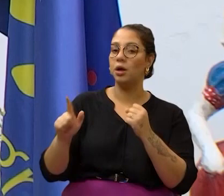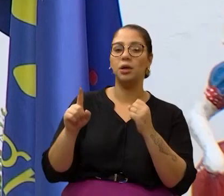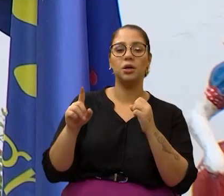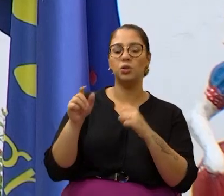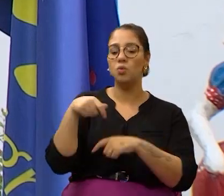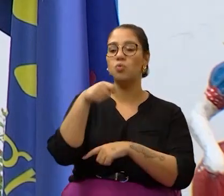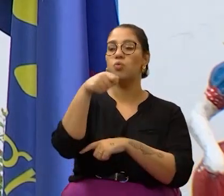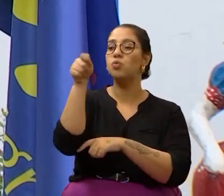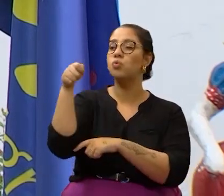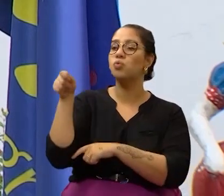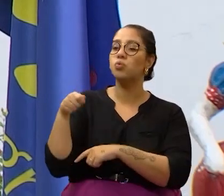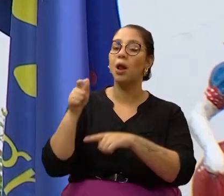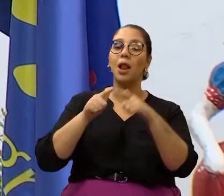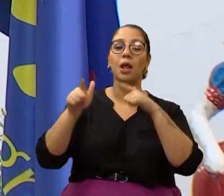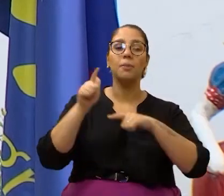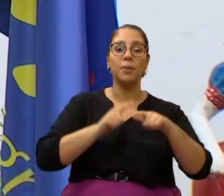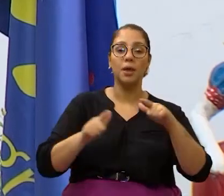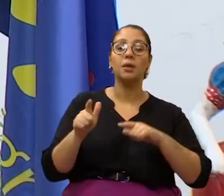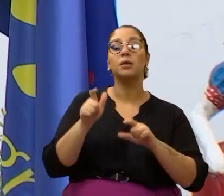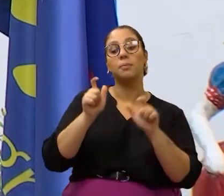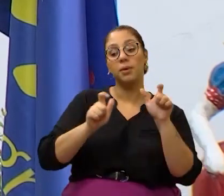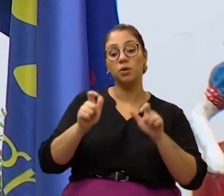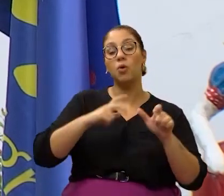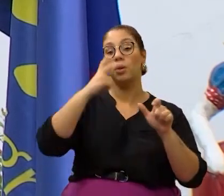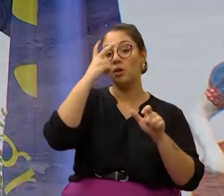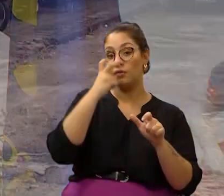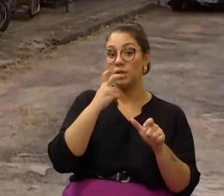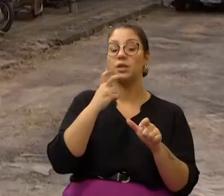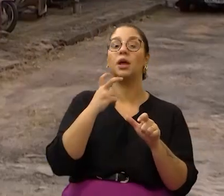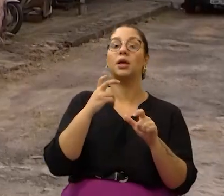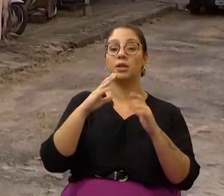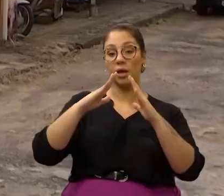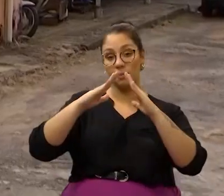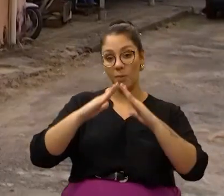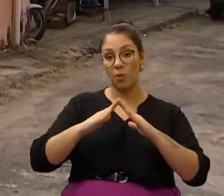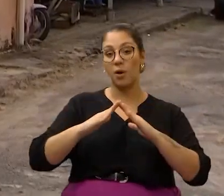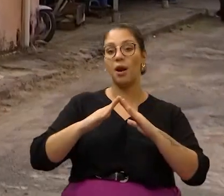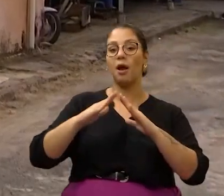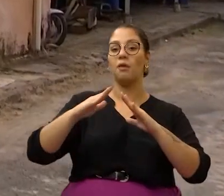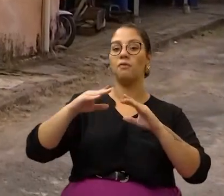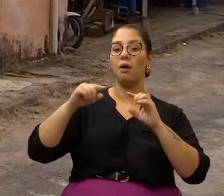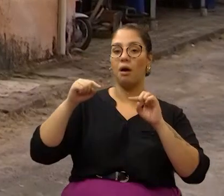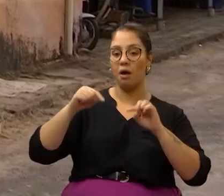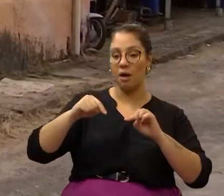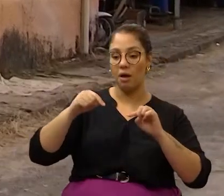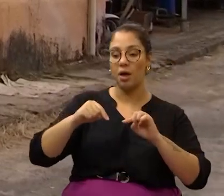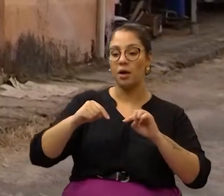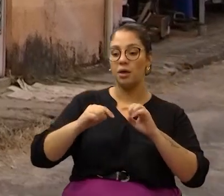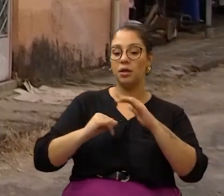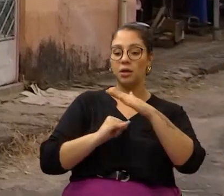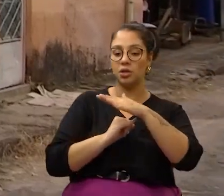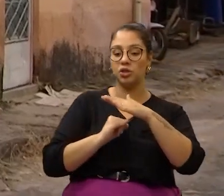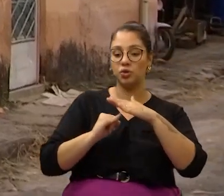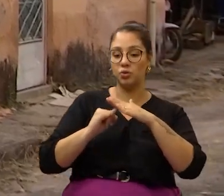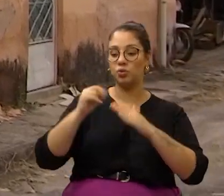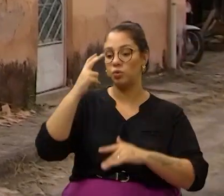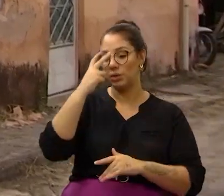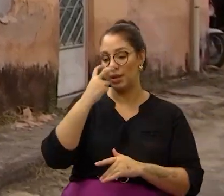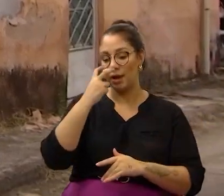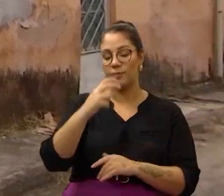que era feita, os operários eram deficientes visuais e moravam e residiam aqui no Instituto dos Cegos,